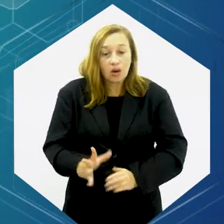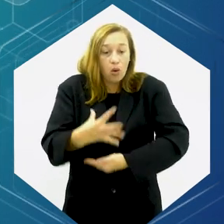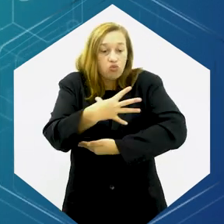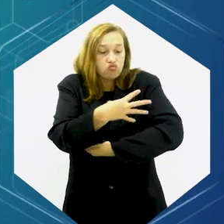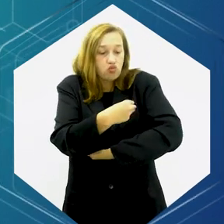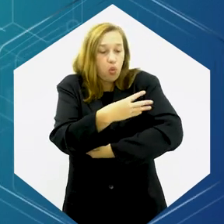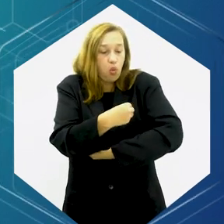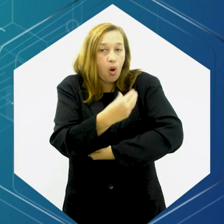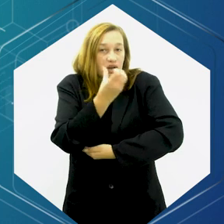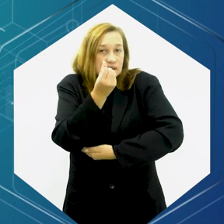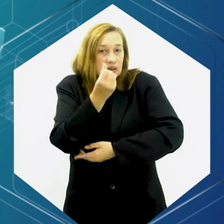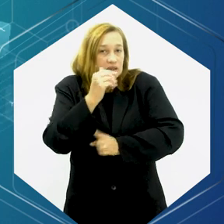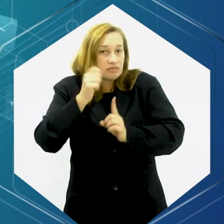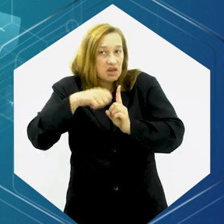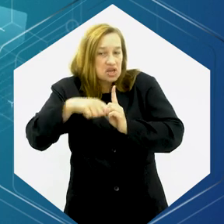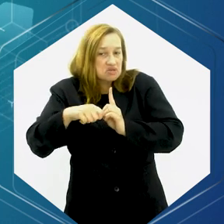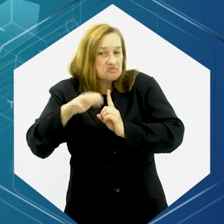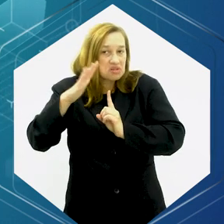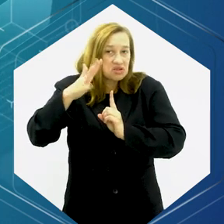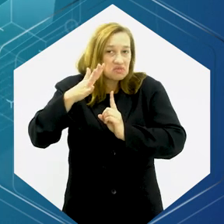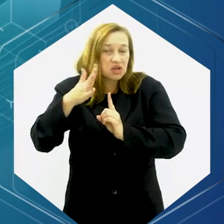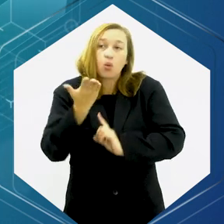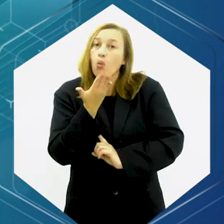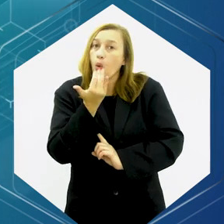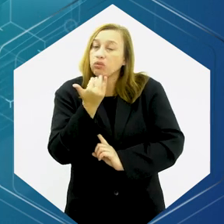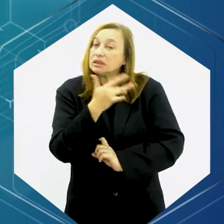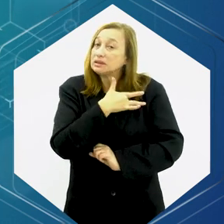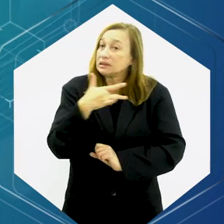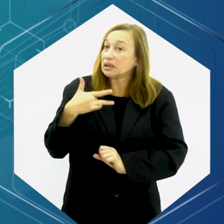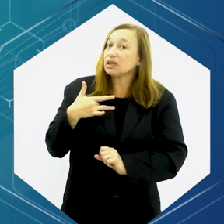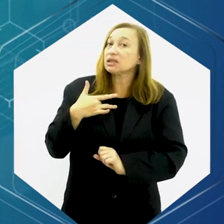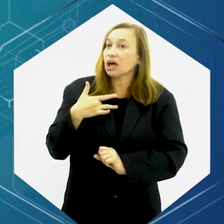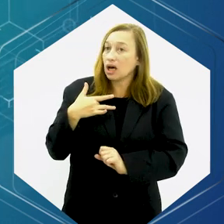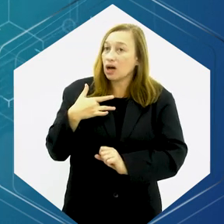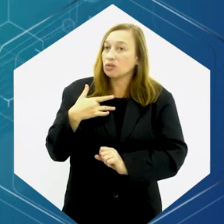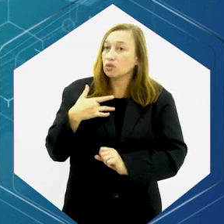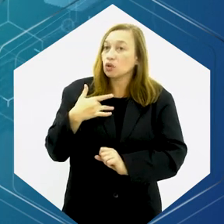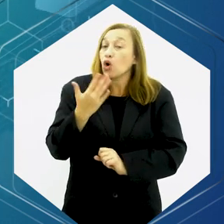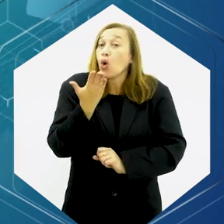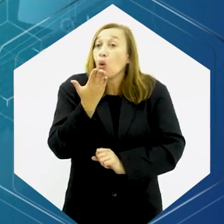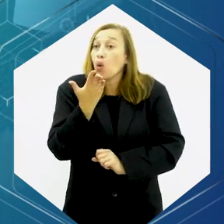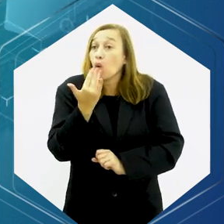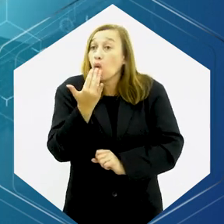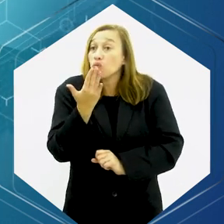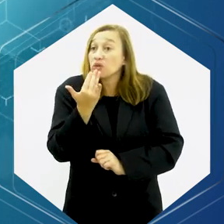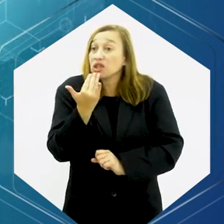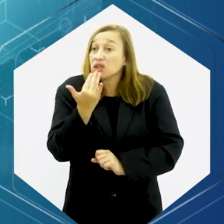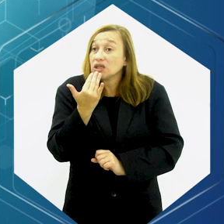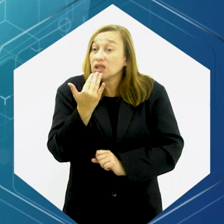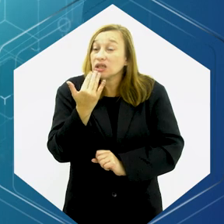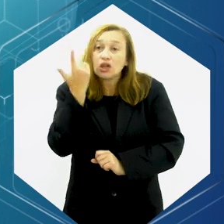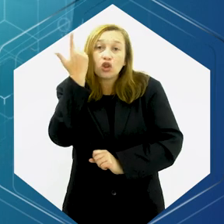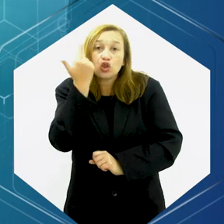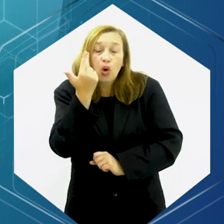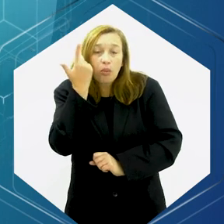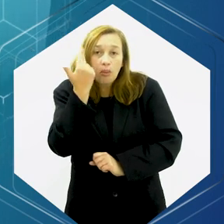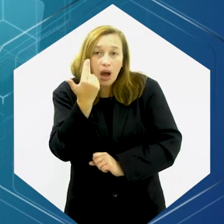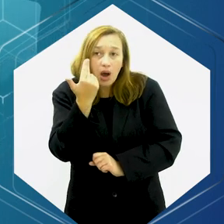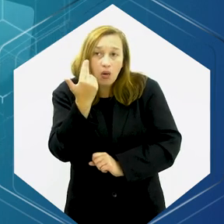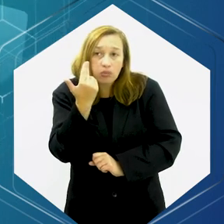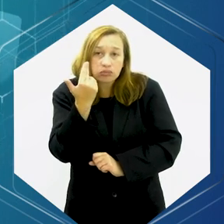exclusiva ao seio pelo menos 6 meses né uma alimentação saudável de preferência com